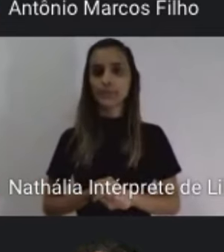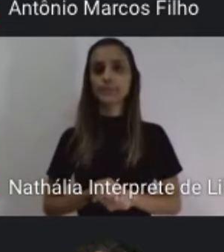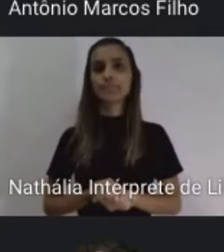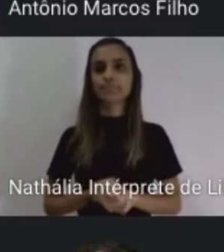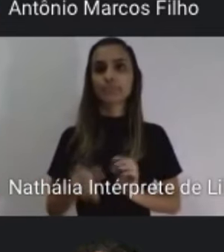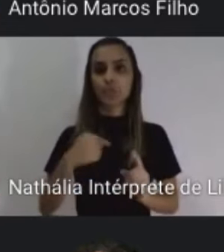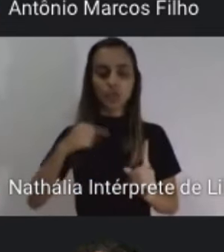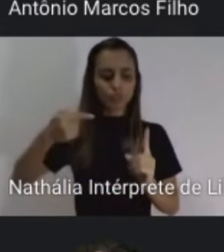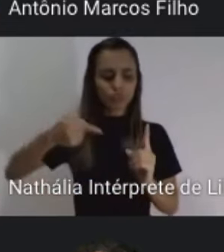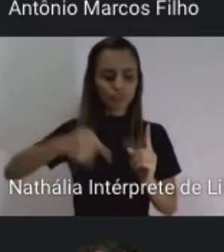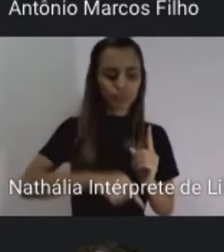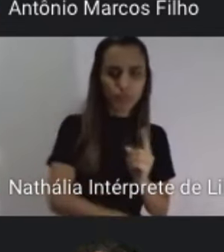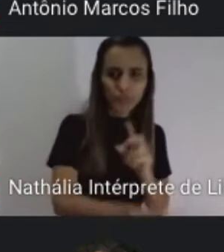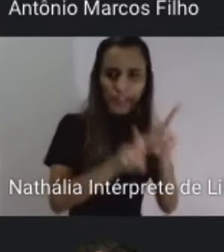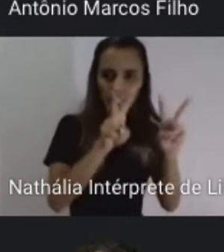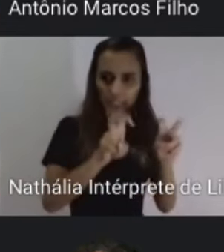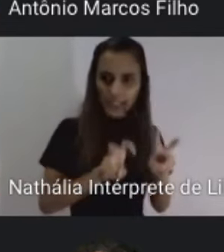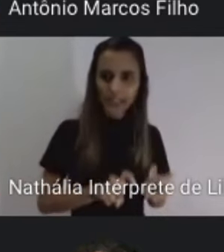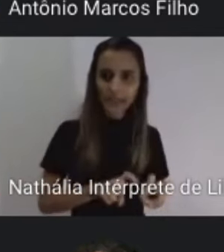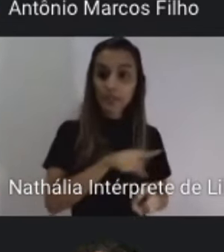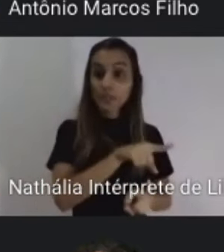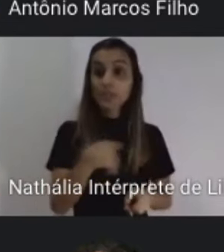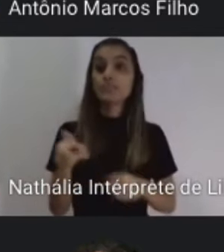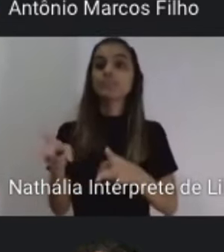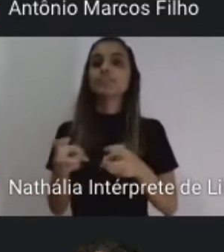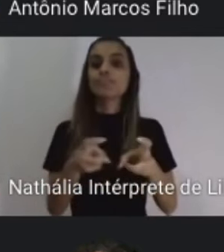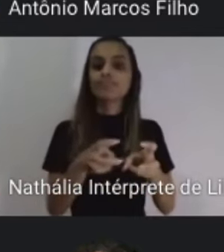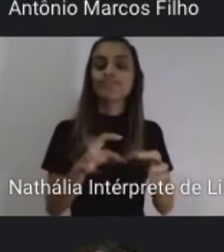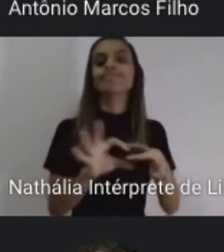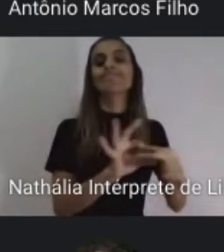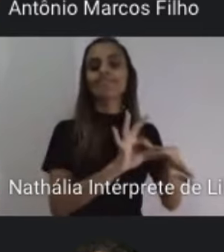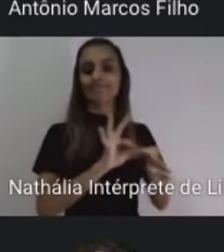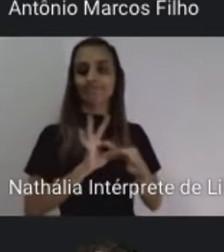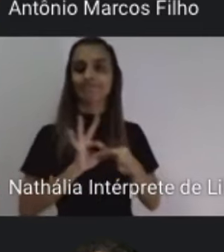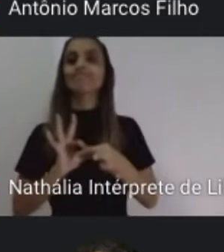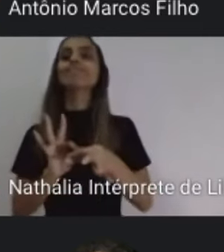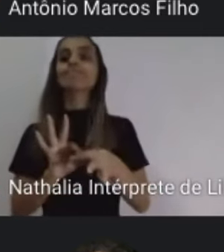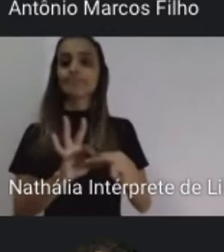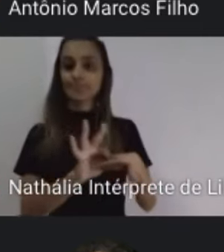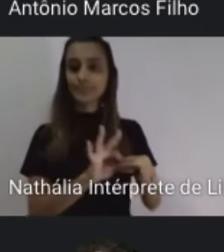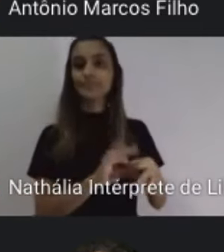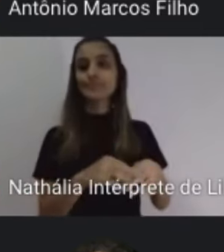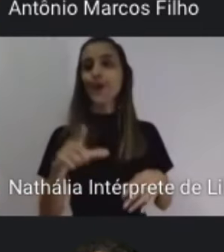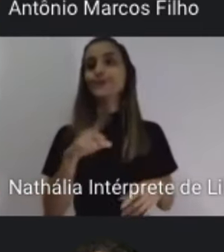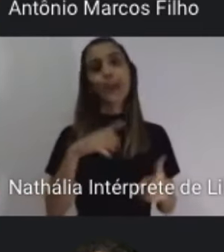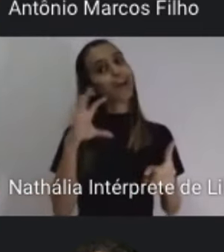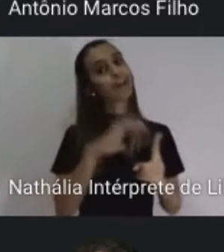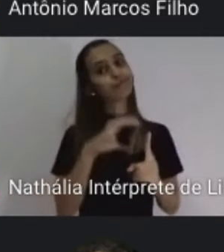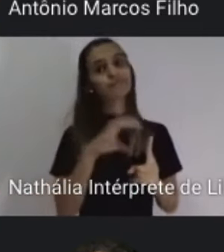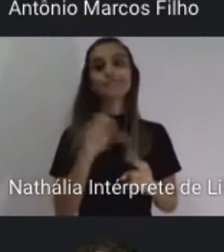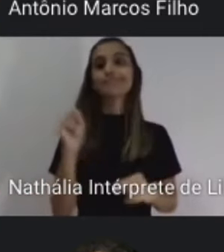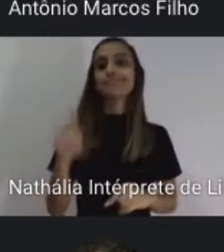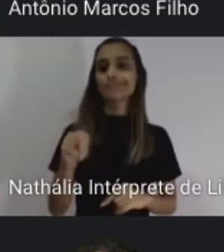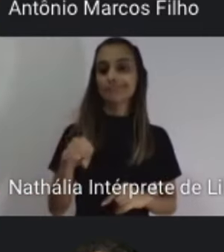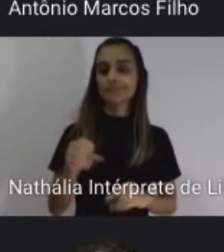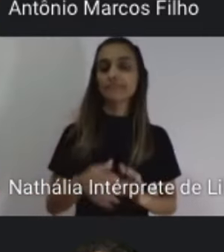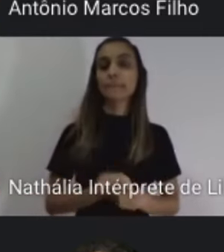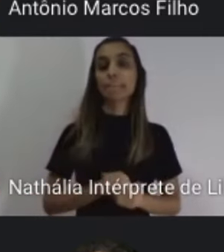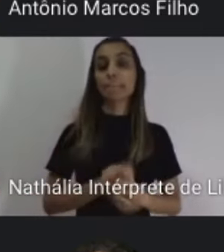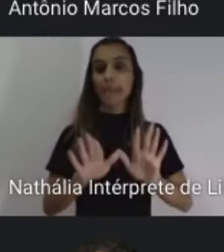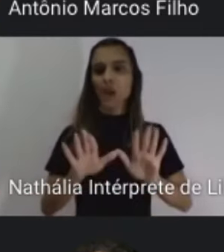primeiro momento da minha fala, para mostrar que esse eco, ele é muito forte. Ou seja, seja modificar o Código